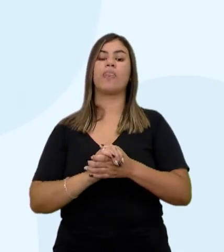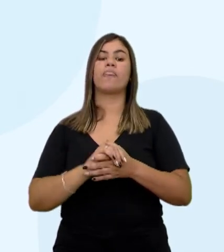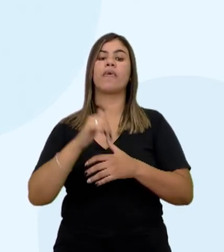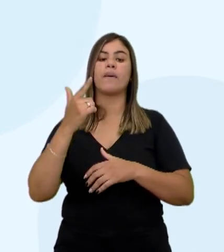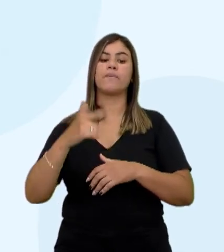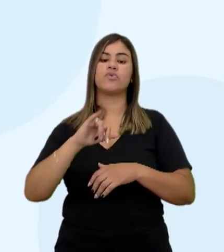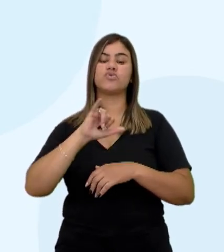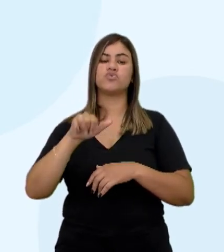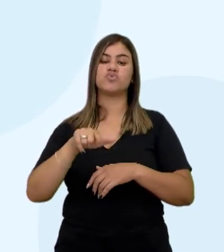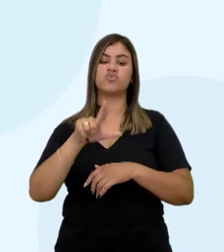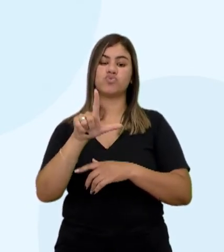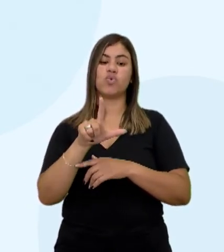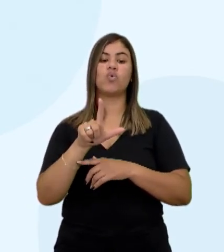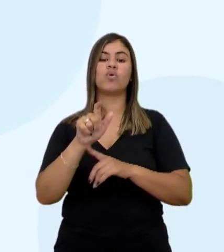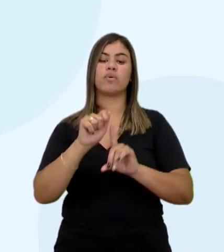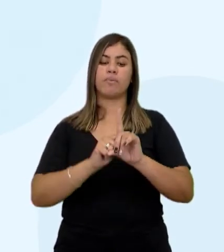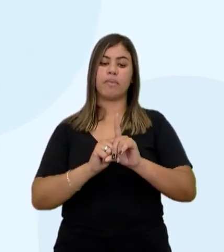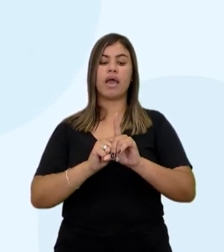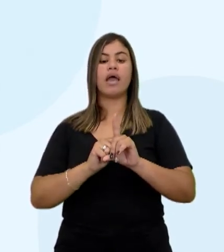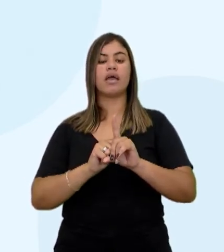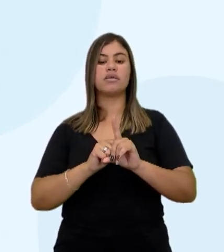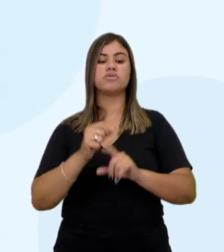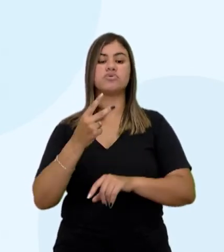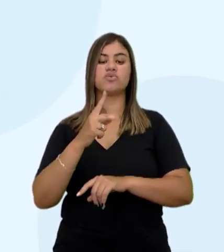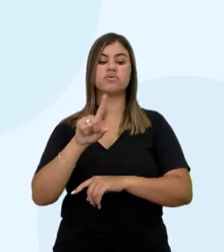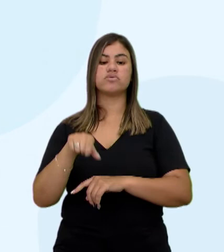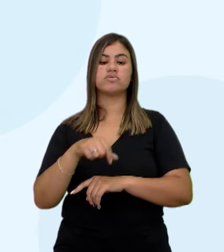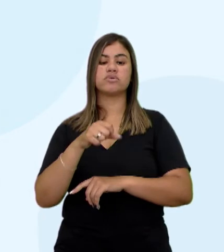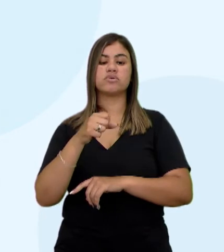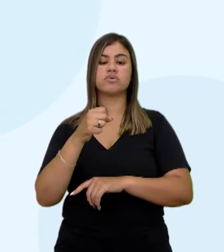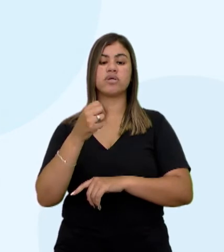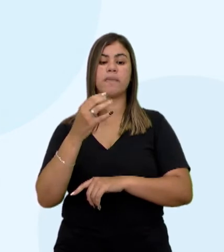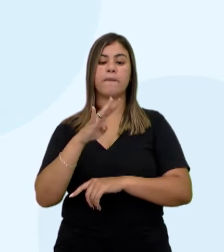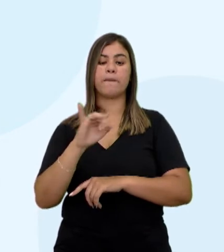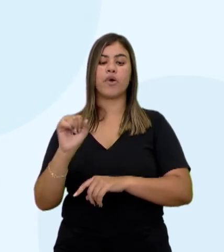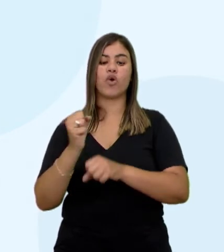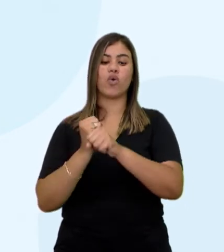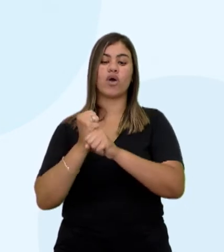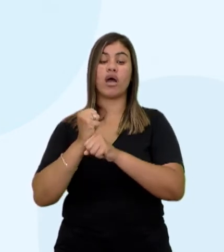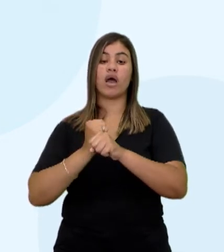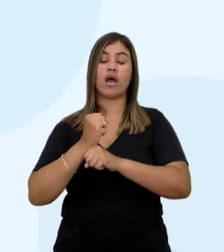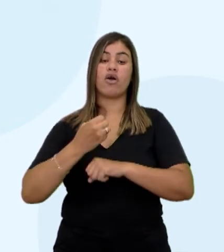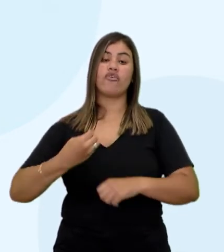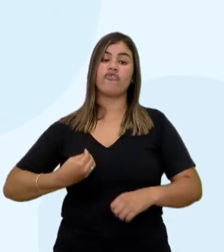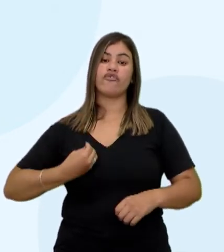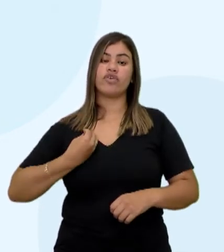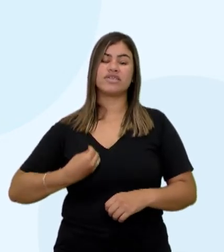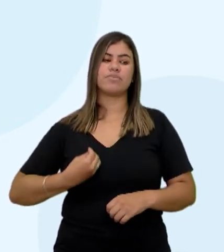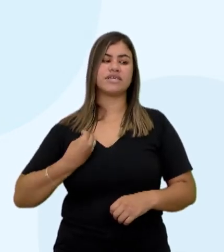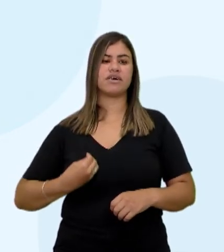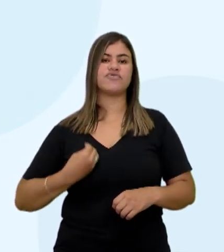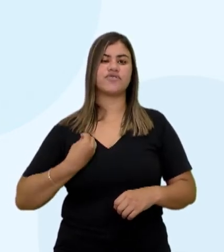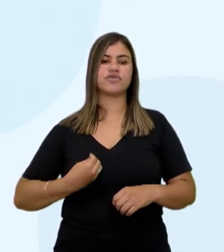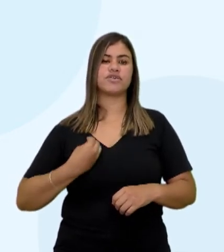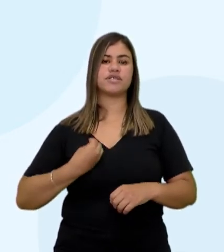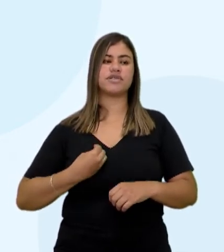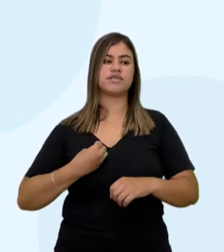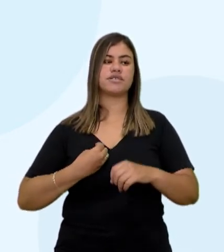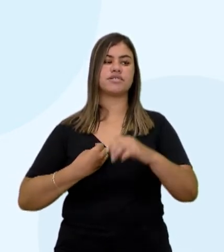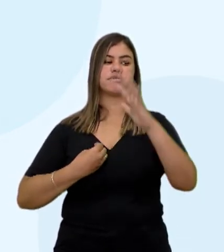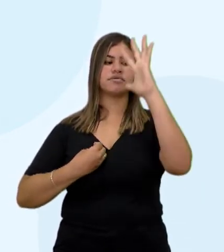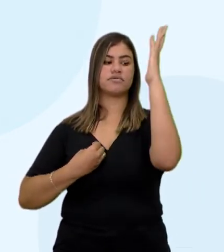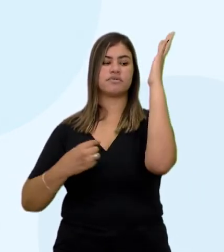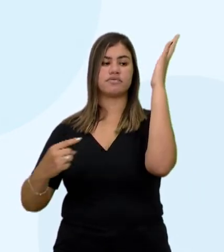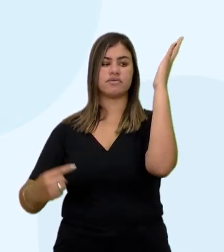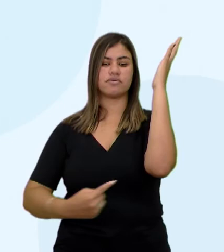o aparecimento das primeiras formas de vida usando fotossíntese. E aí nós temos no